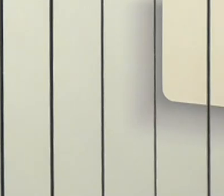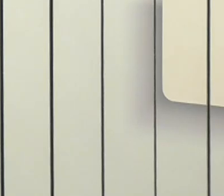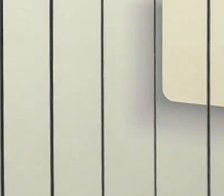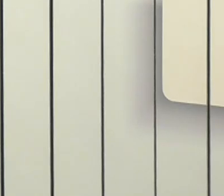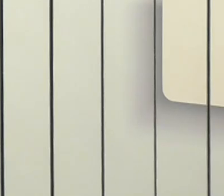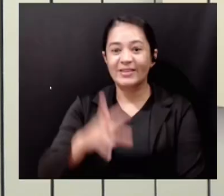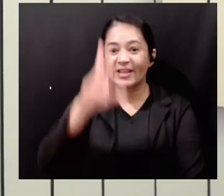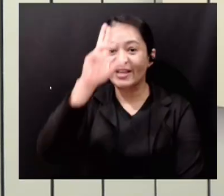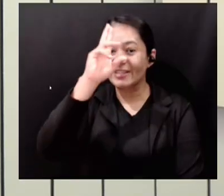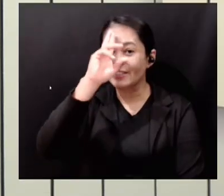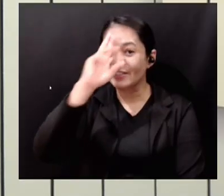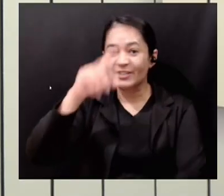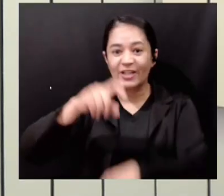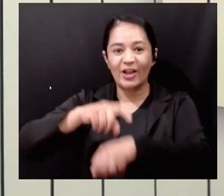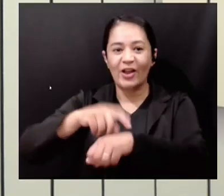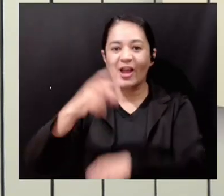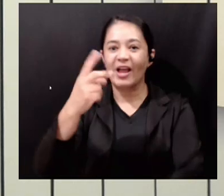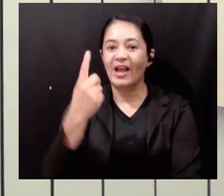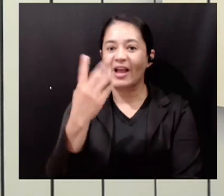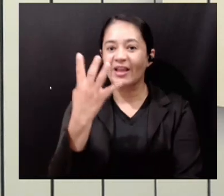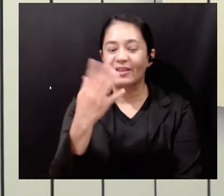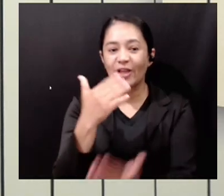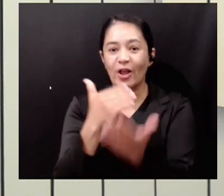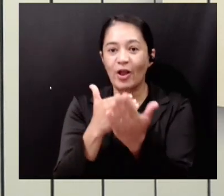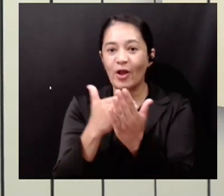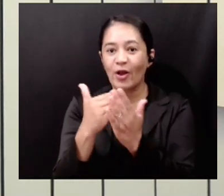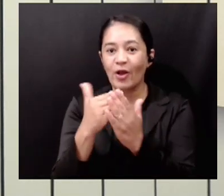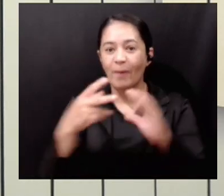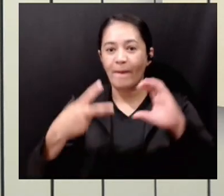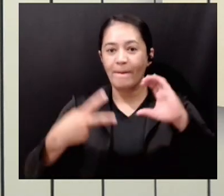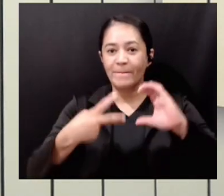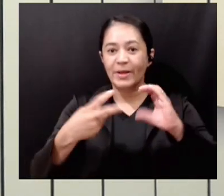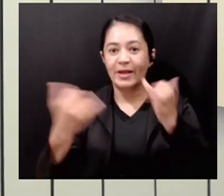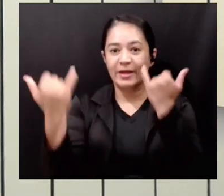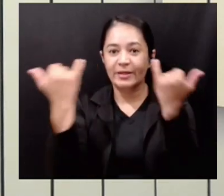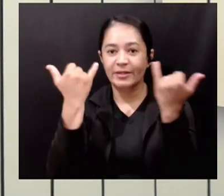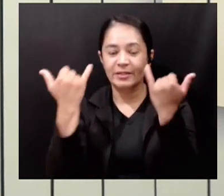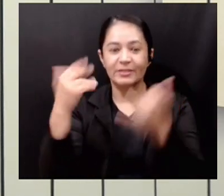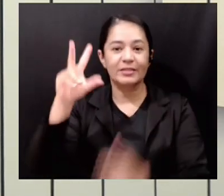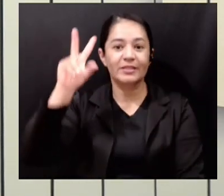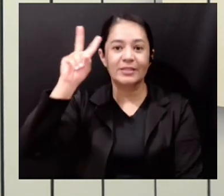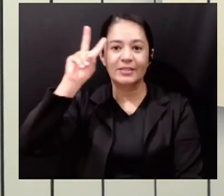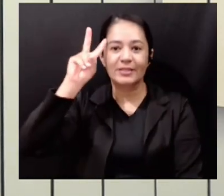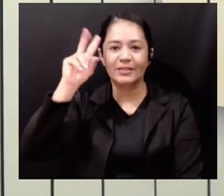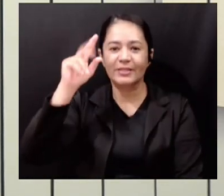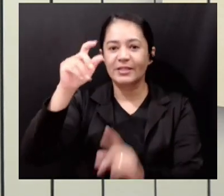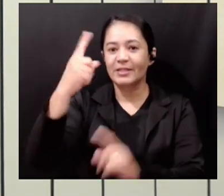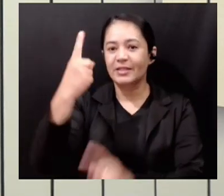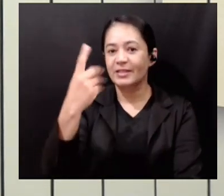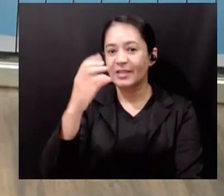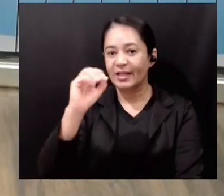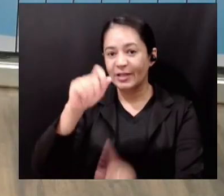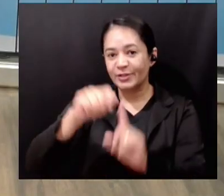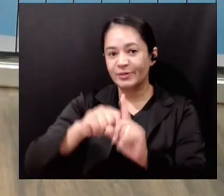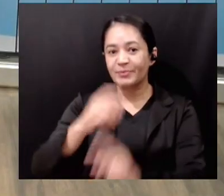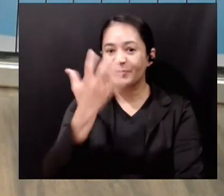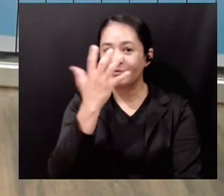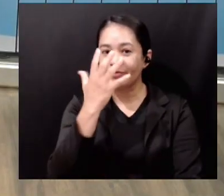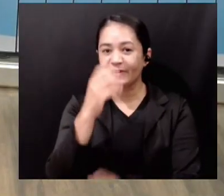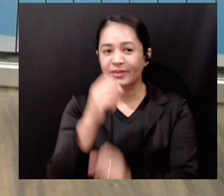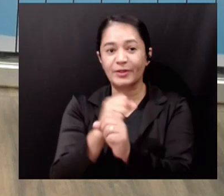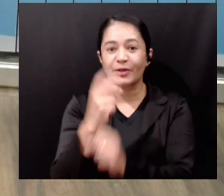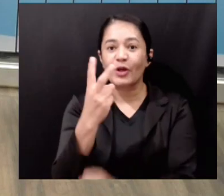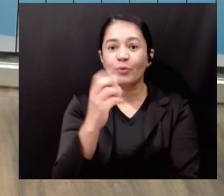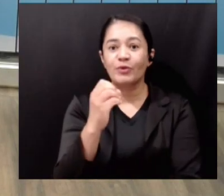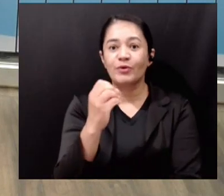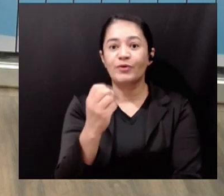12h14. Começa agora o Câmara Notícia desta segunda-feira, 10 de fevereiro de 2025. Participe com a gente,